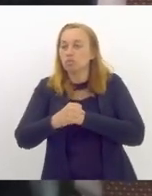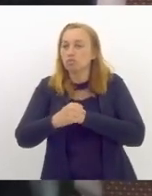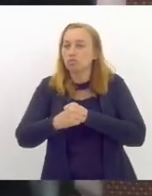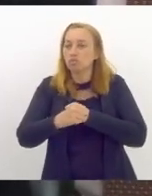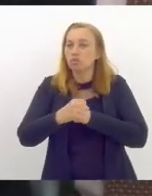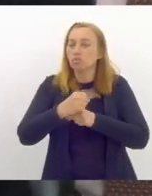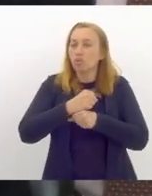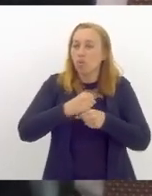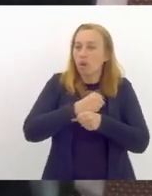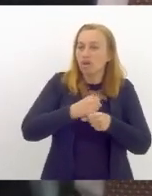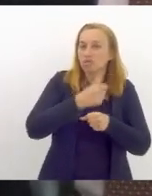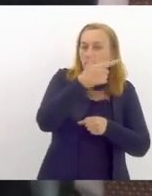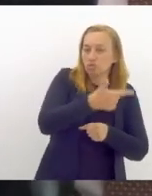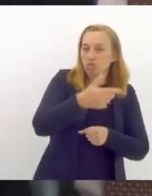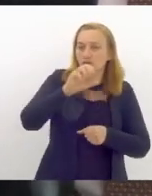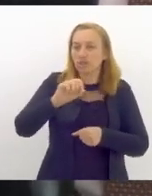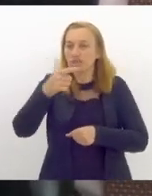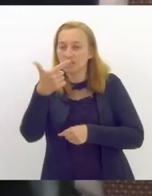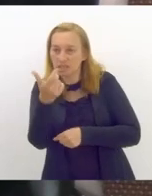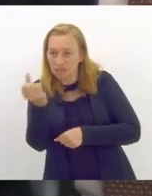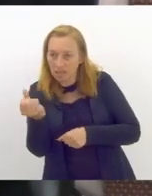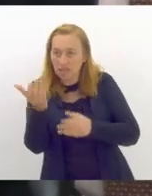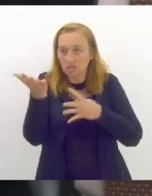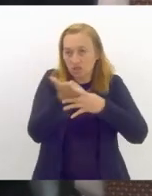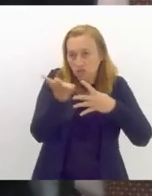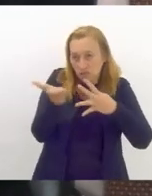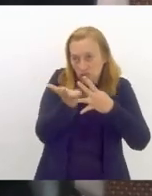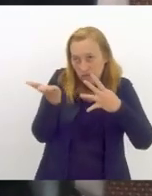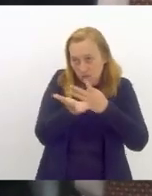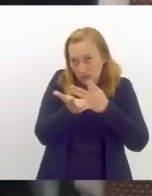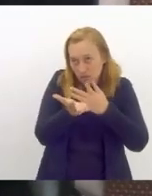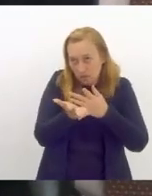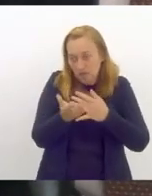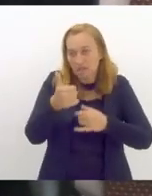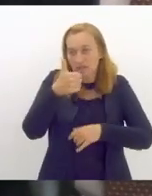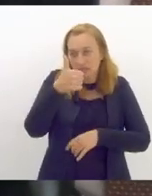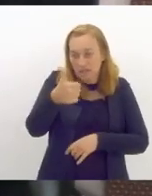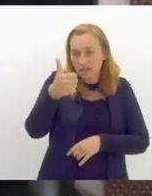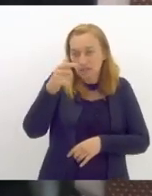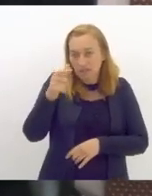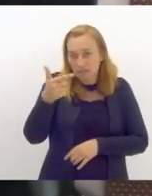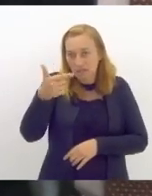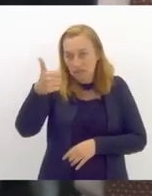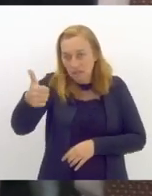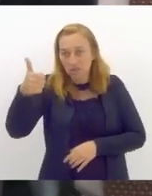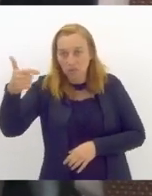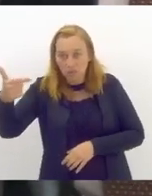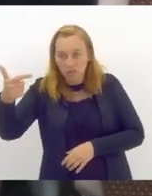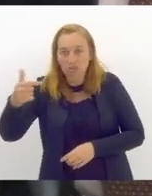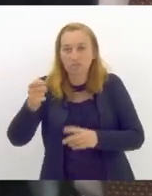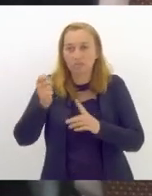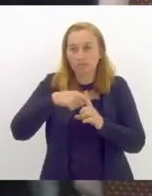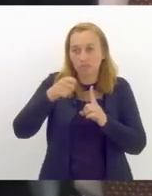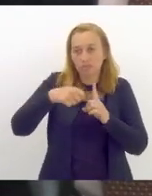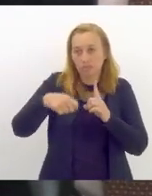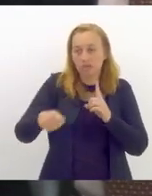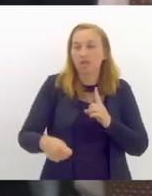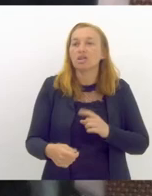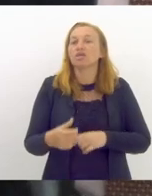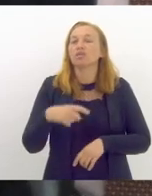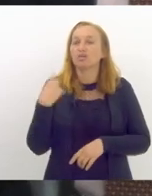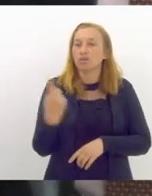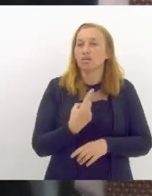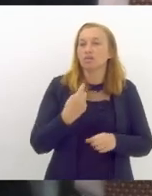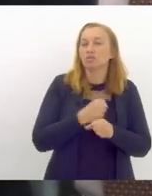e dividindo a parcela do passivo a perder de vista incêndio e tantos anos portanto a gente tá em 2023